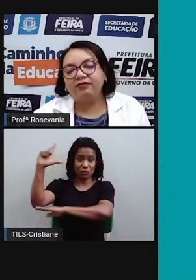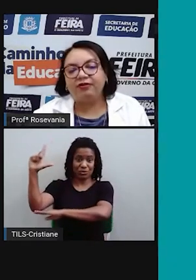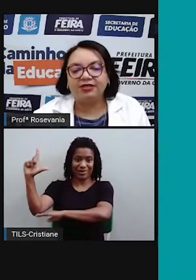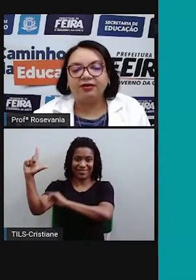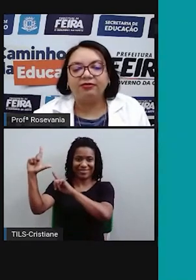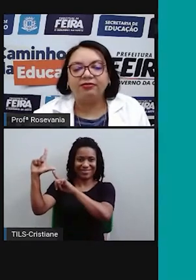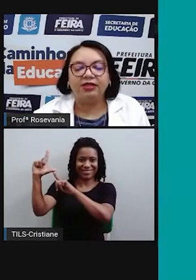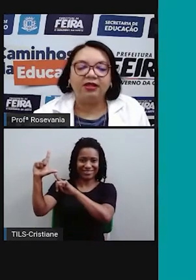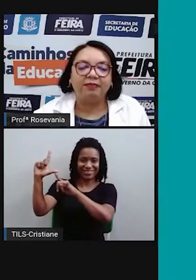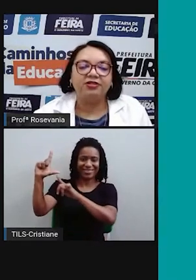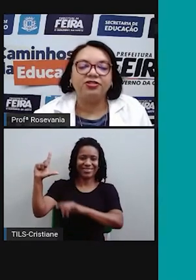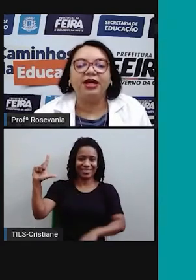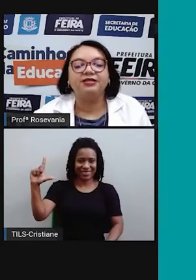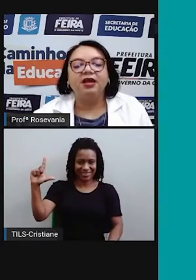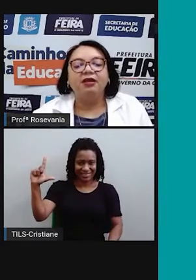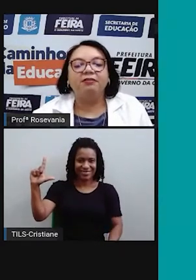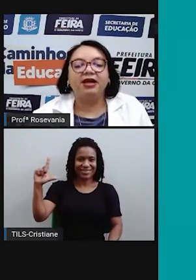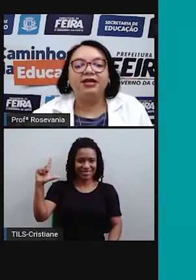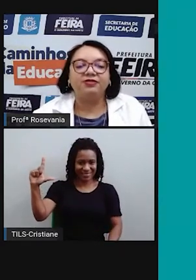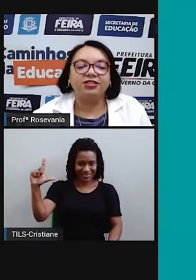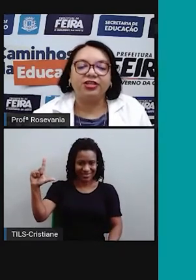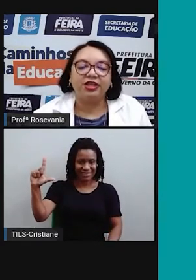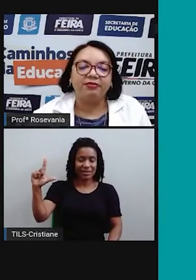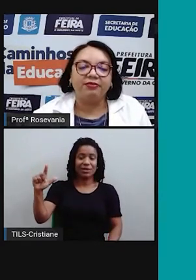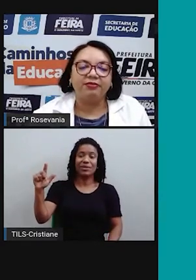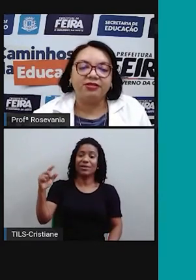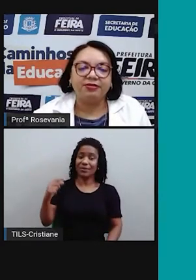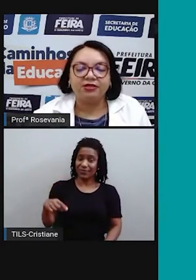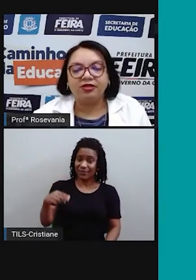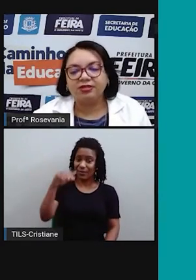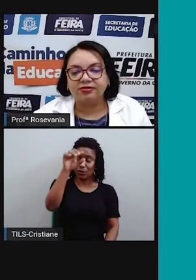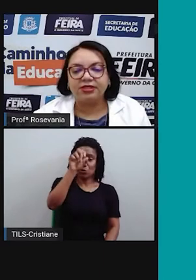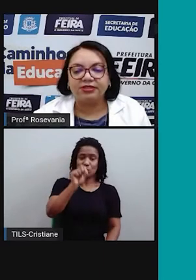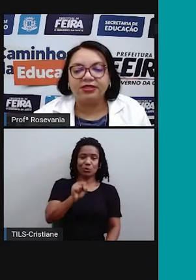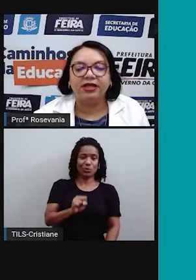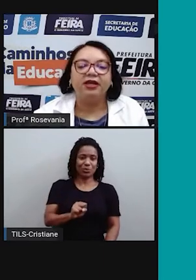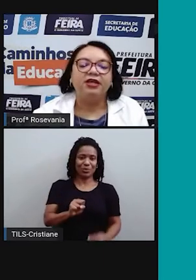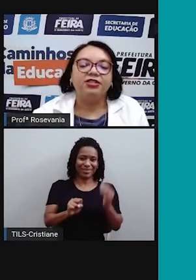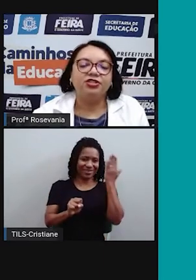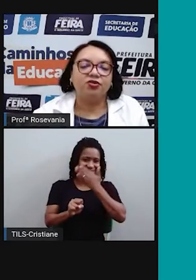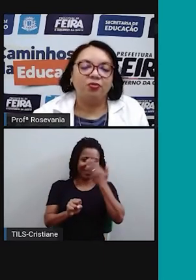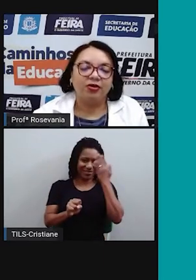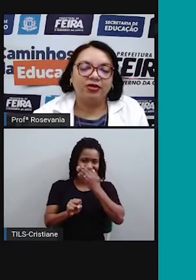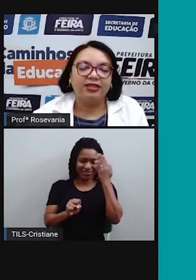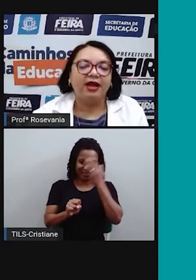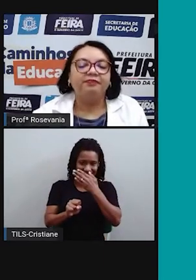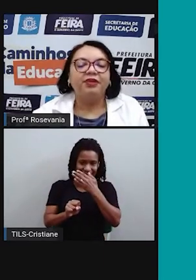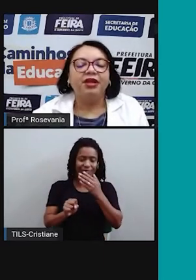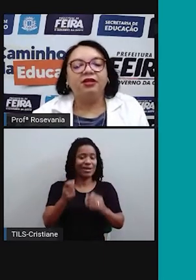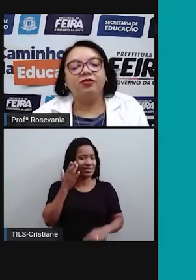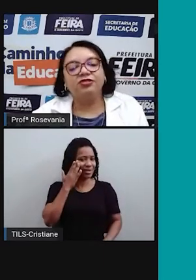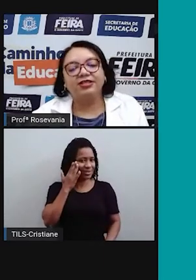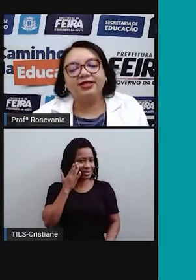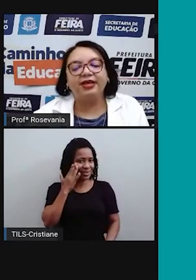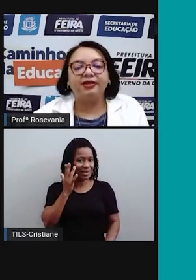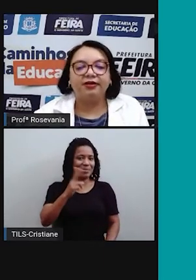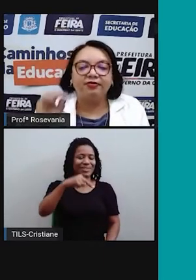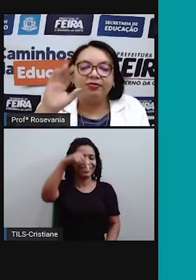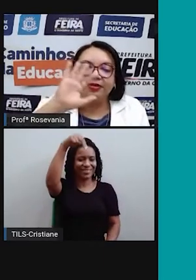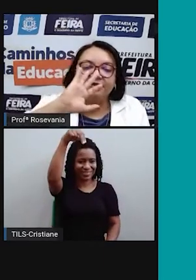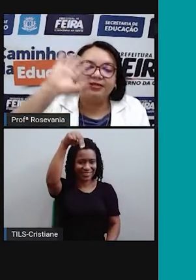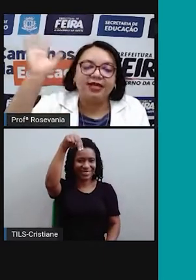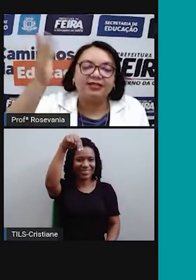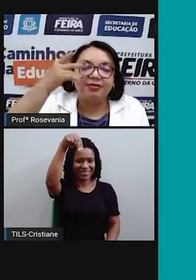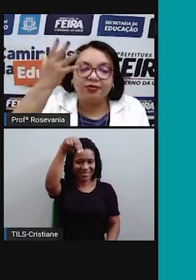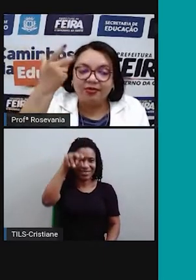não tem informação, né, na parte de trás, mas você já tem mais ou menos uma noçãozinha assim, né, de como orientar. Então, eu já sei que